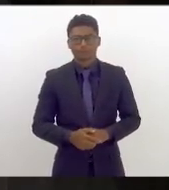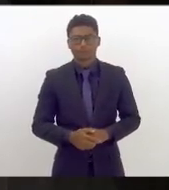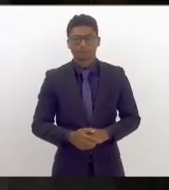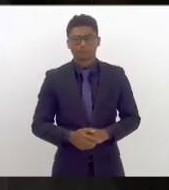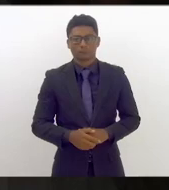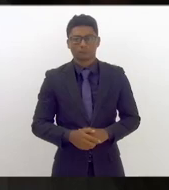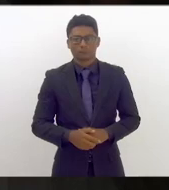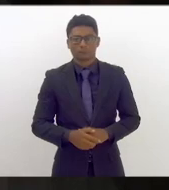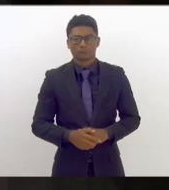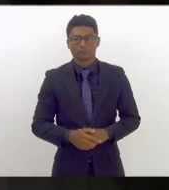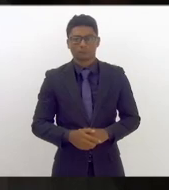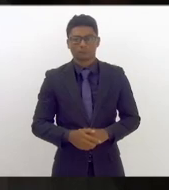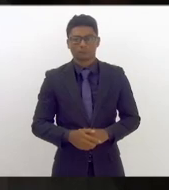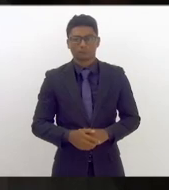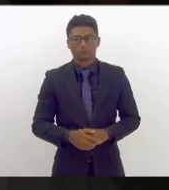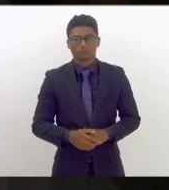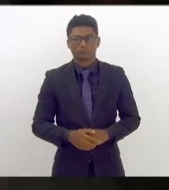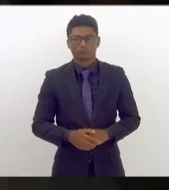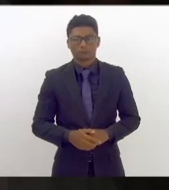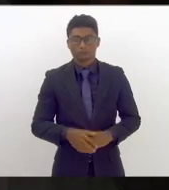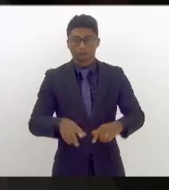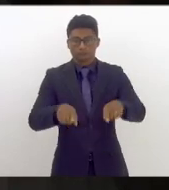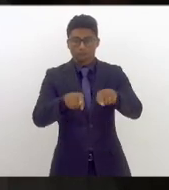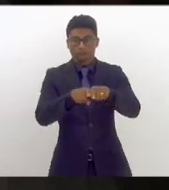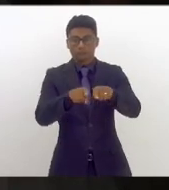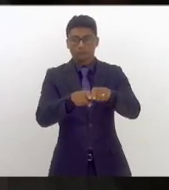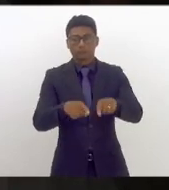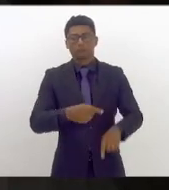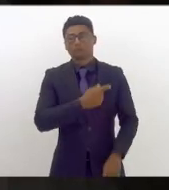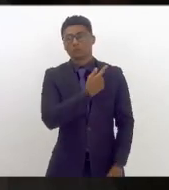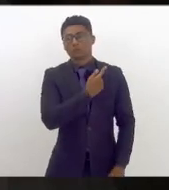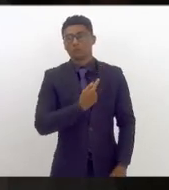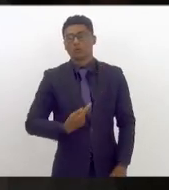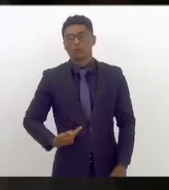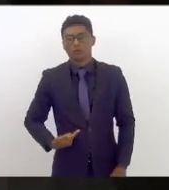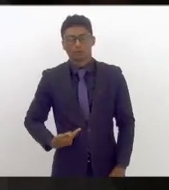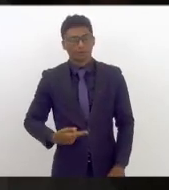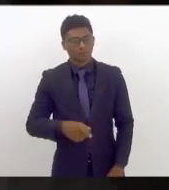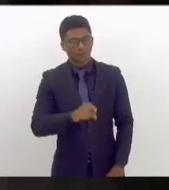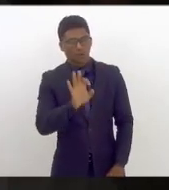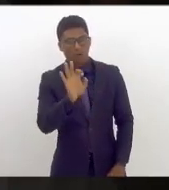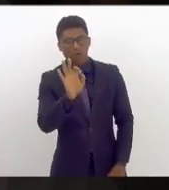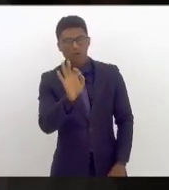o governo taxa em níveis